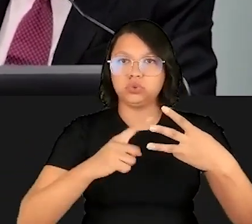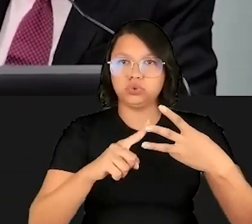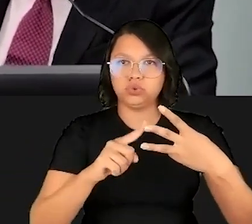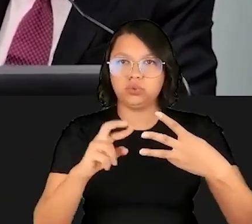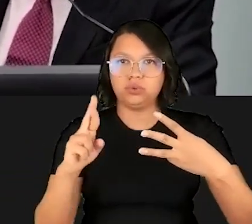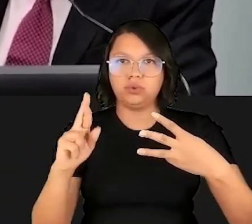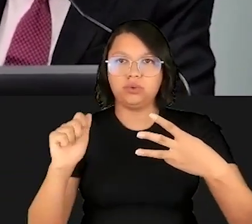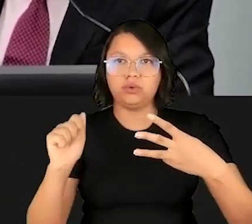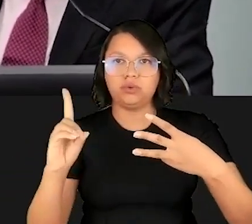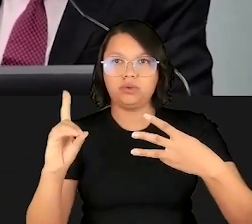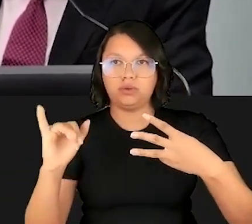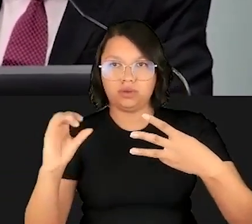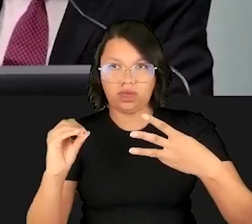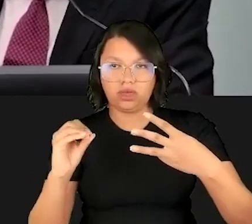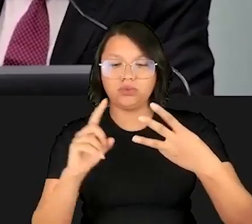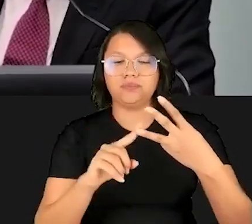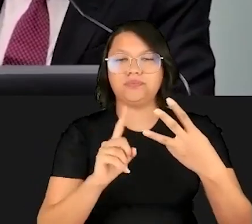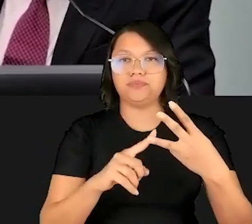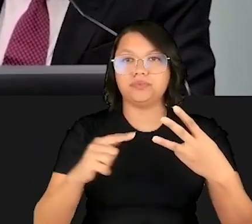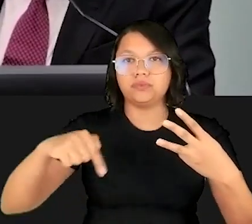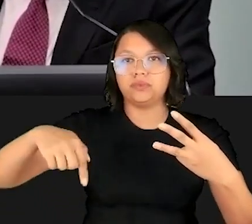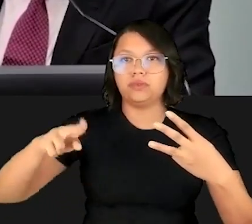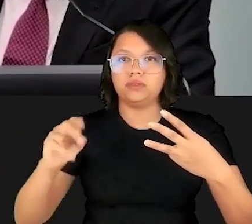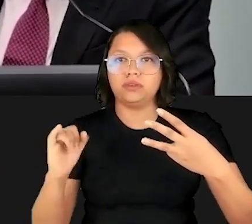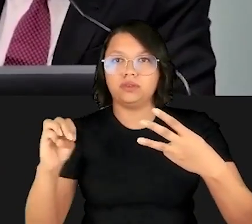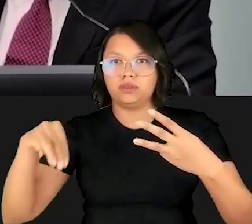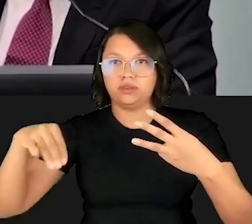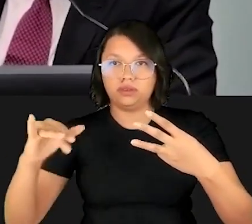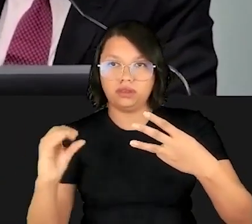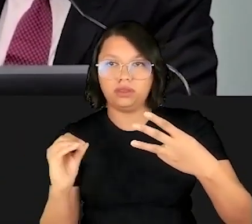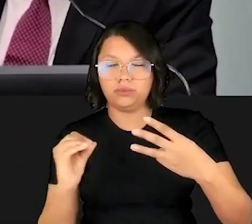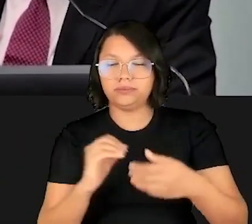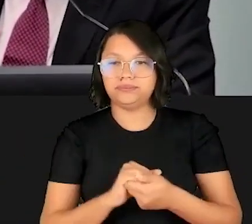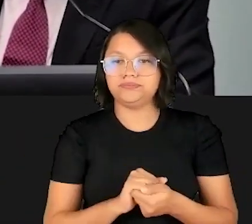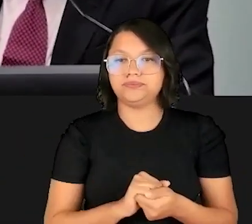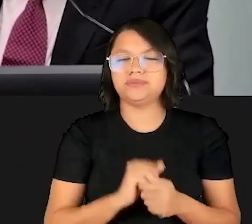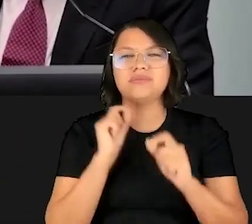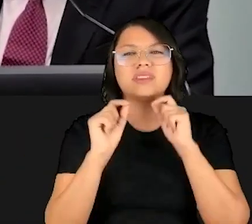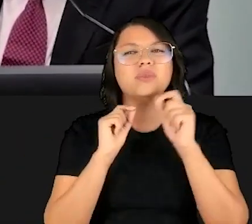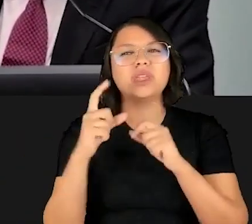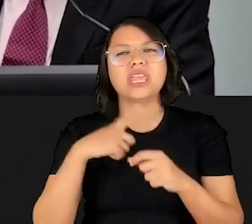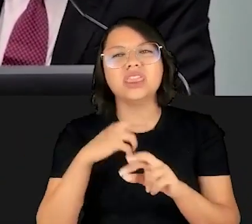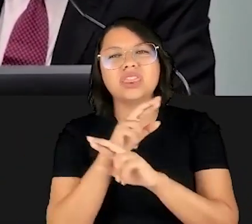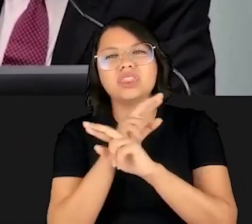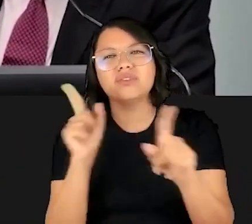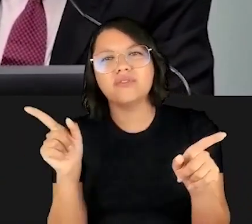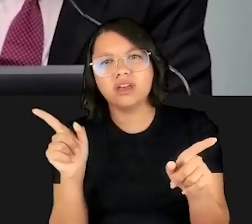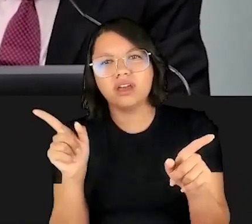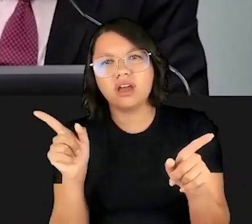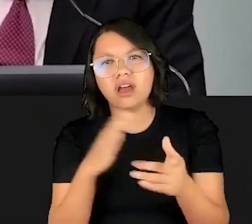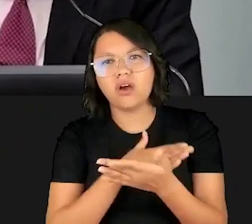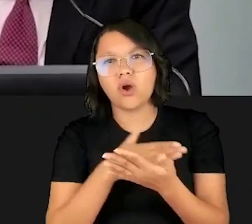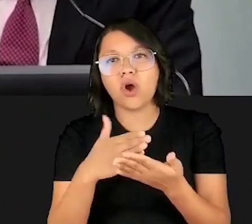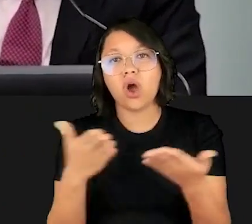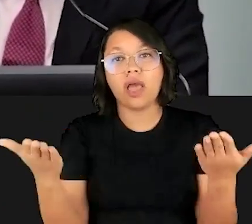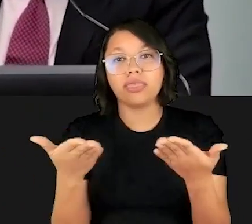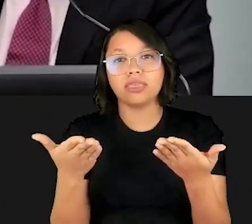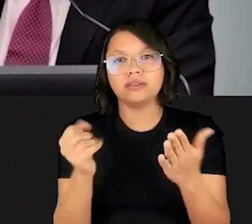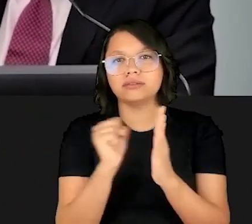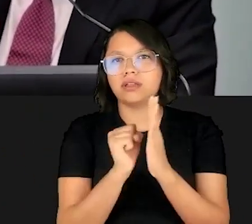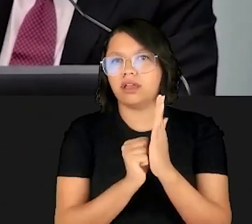eu disse, o envenenamento controlado dos pacientes. O que teve de diferente no início deste